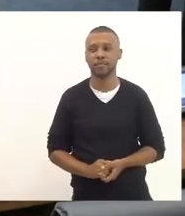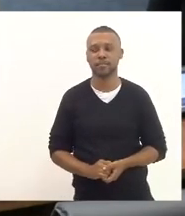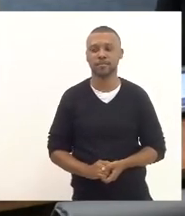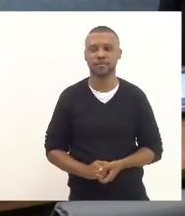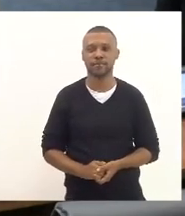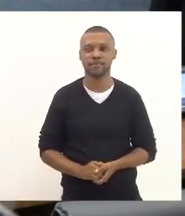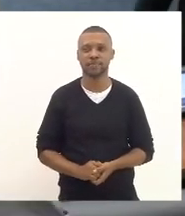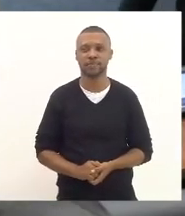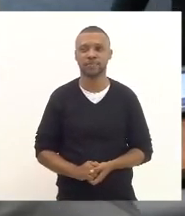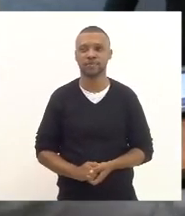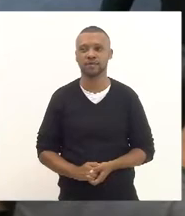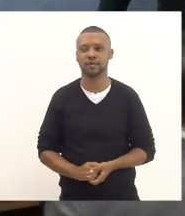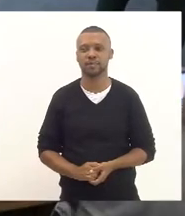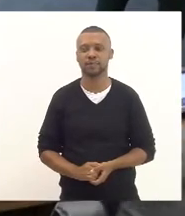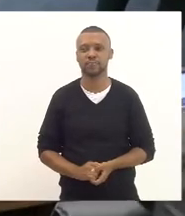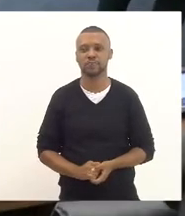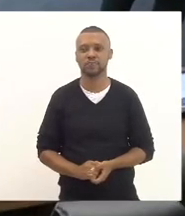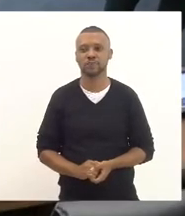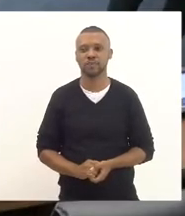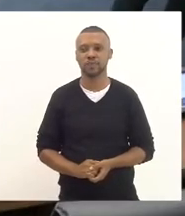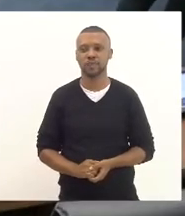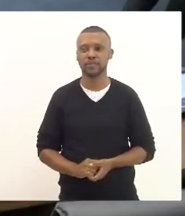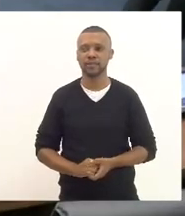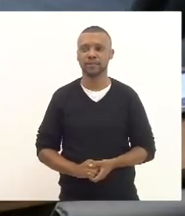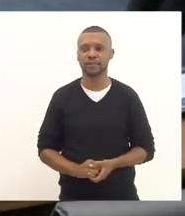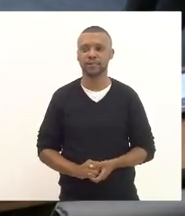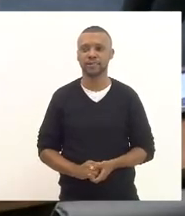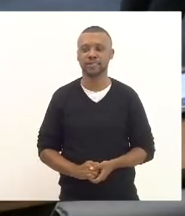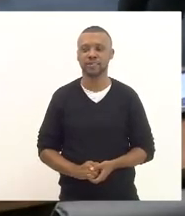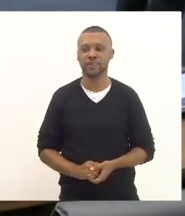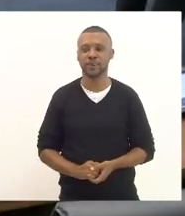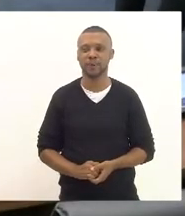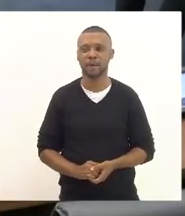E aí É sério